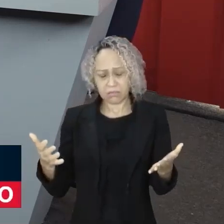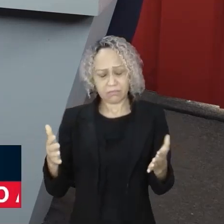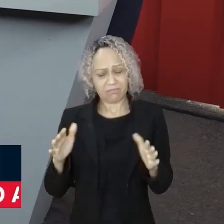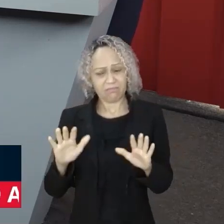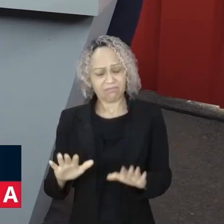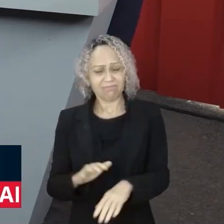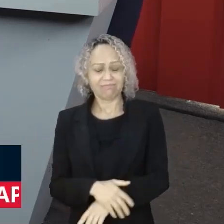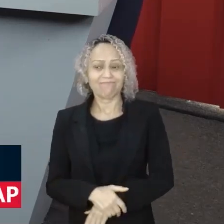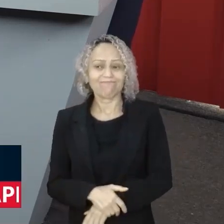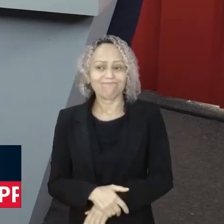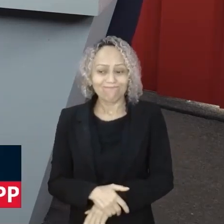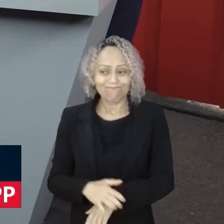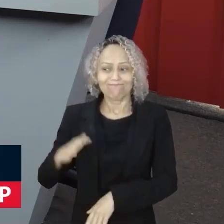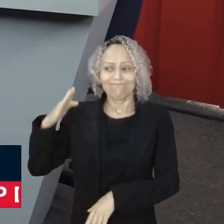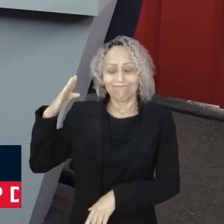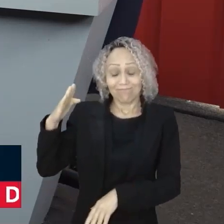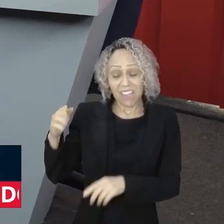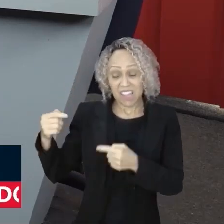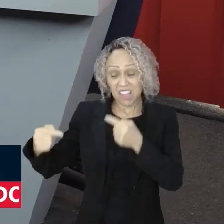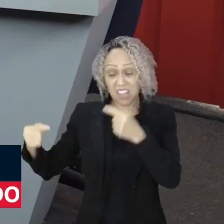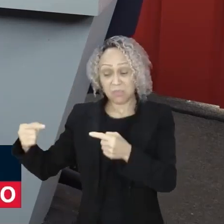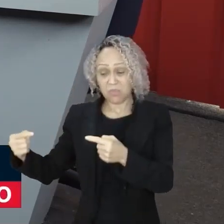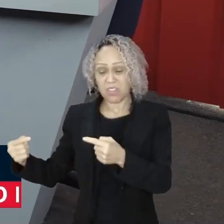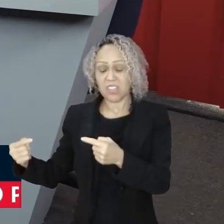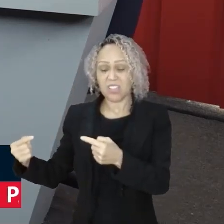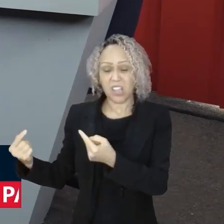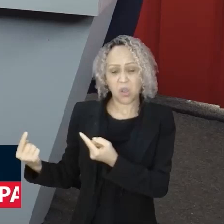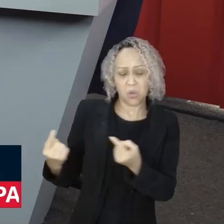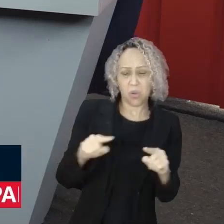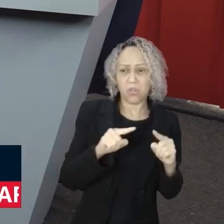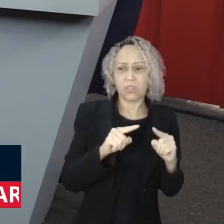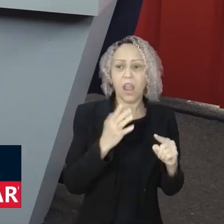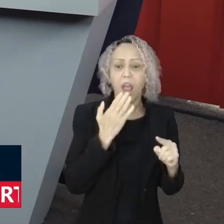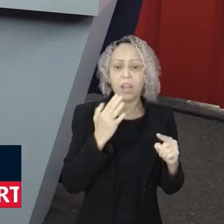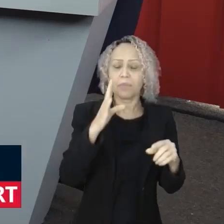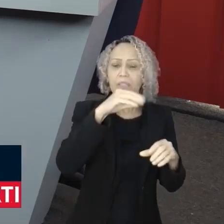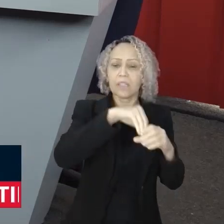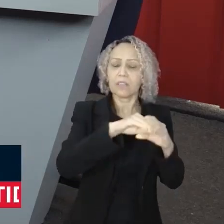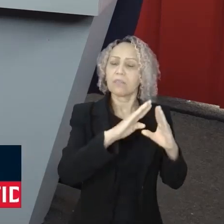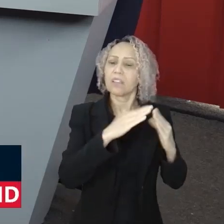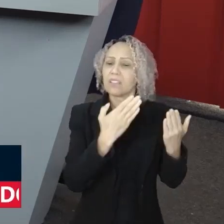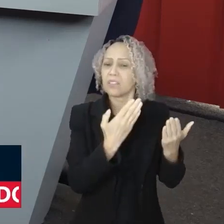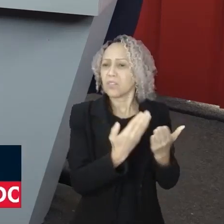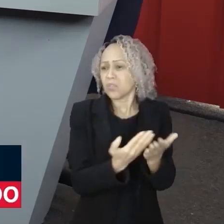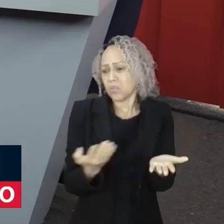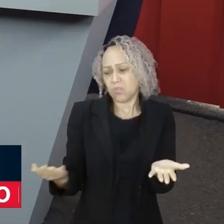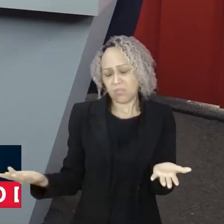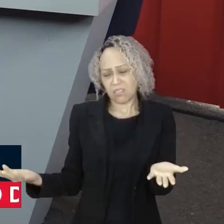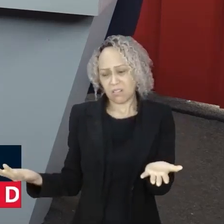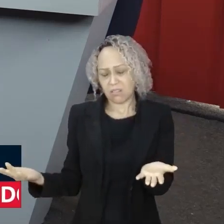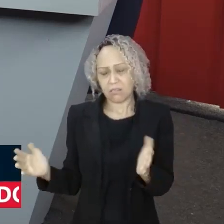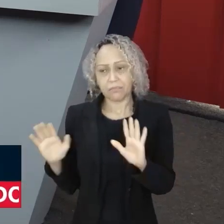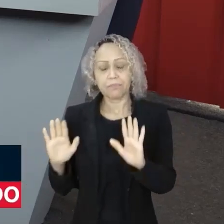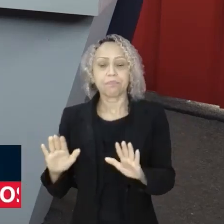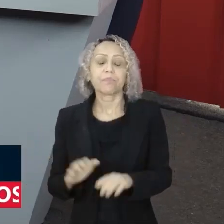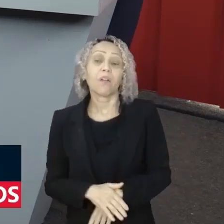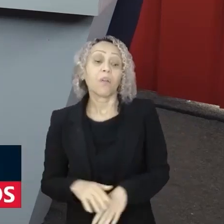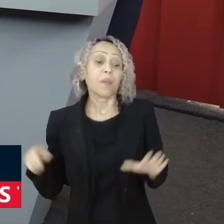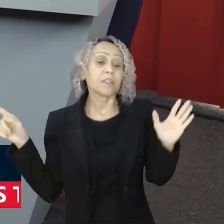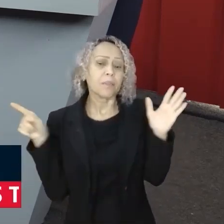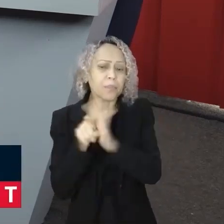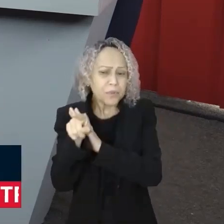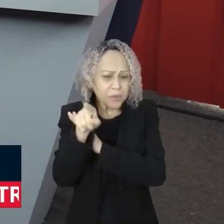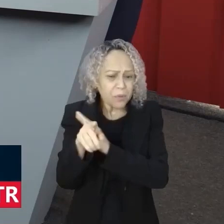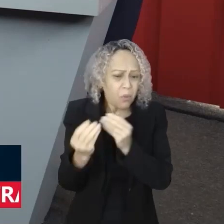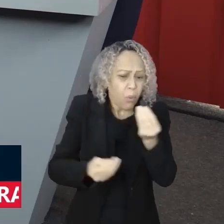tanto desmonte dessas políticas da alimentação escolar. E queria que o senhor explicasse também como esse reajuste anunciado pelo governo Lula do Programa